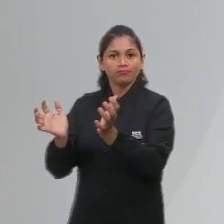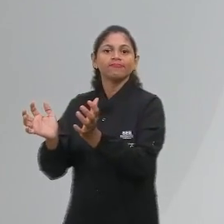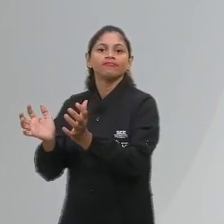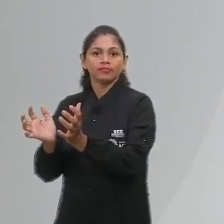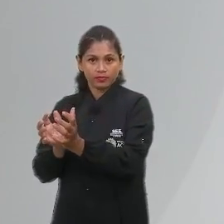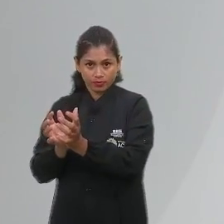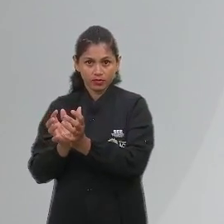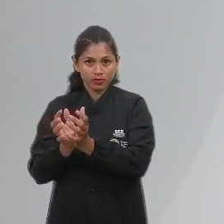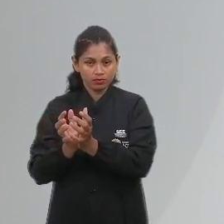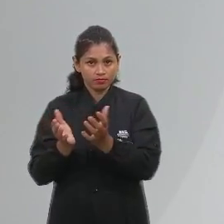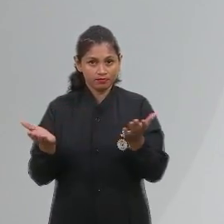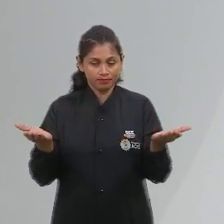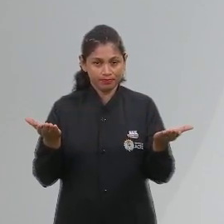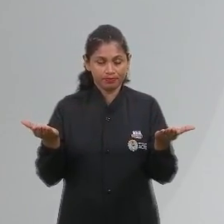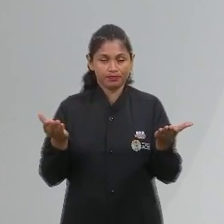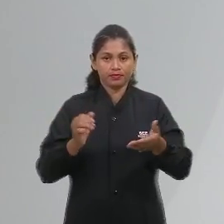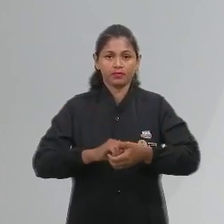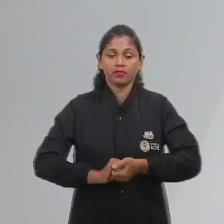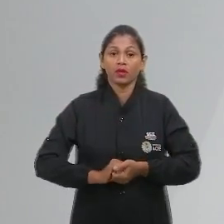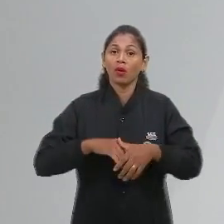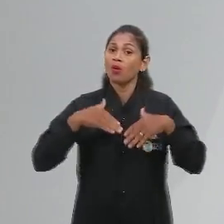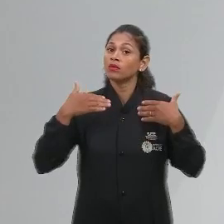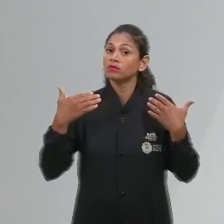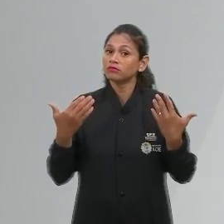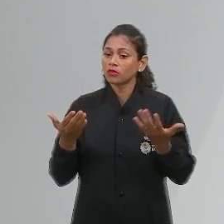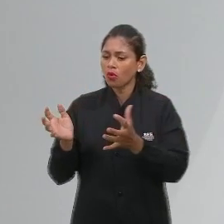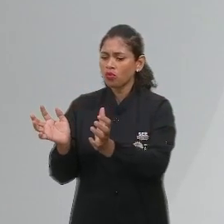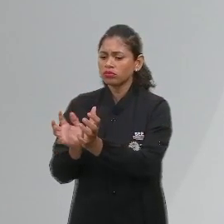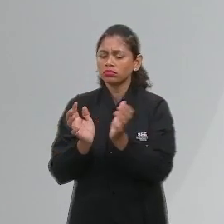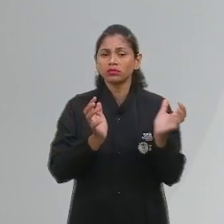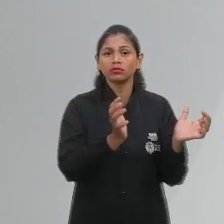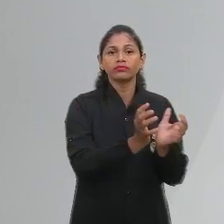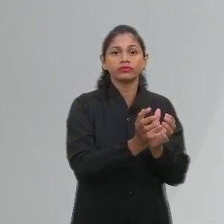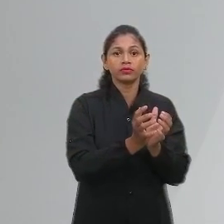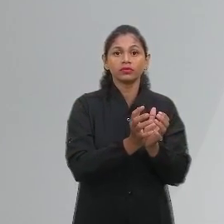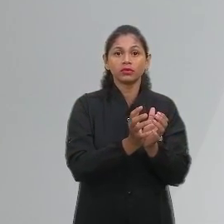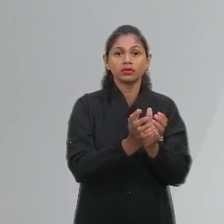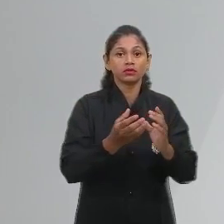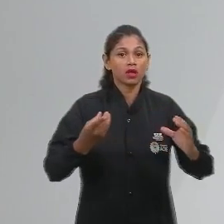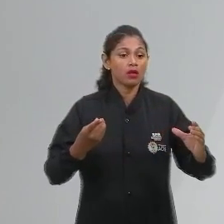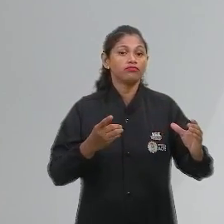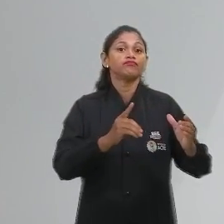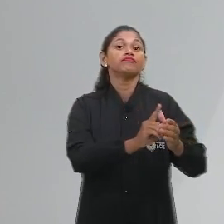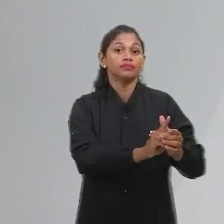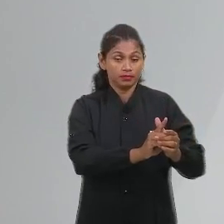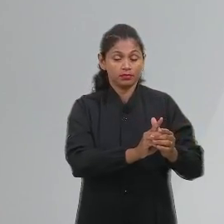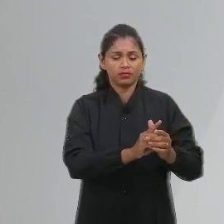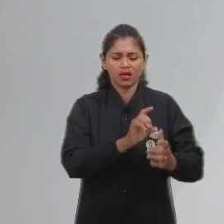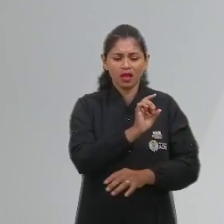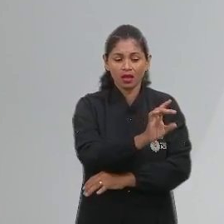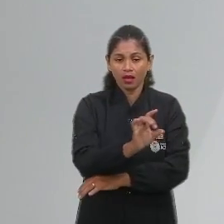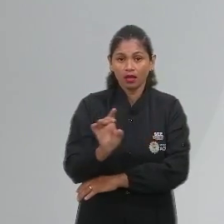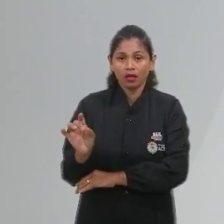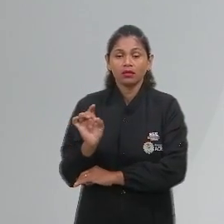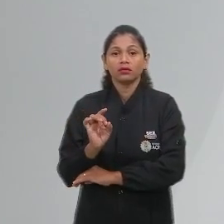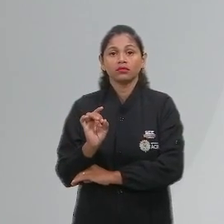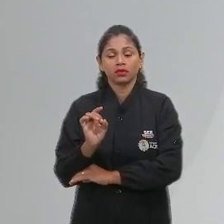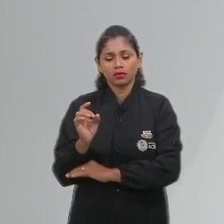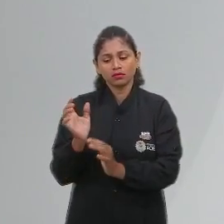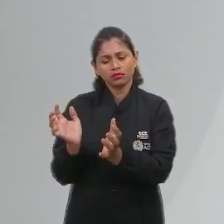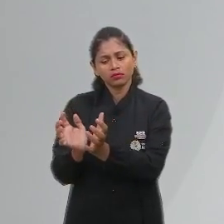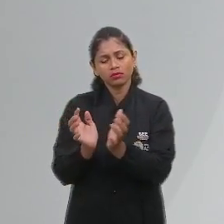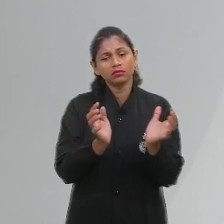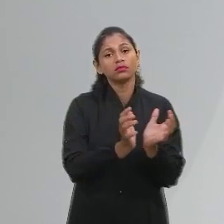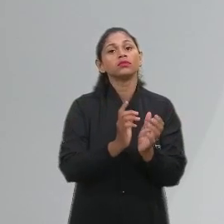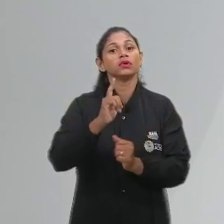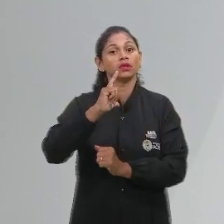assim, se adequando. Em qual categoria ela está incluída. Cada ciência tem um